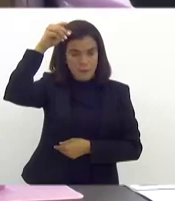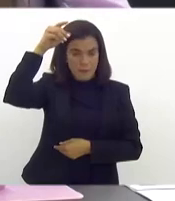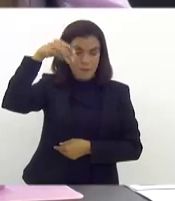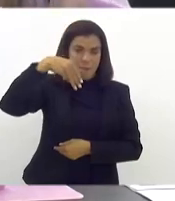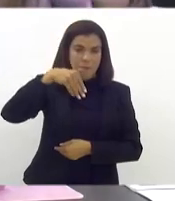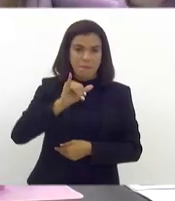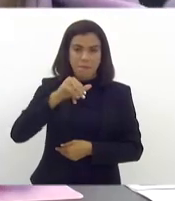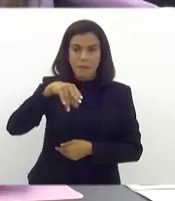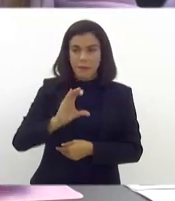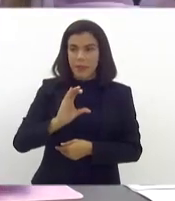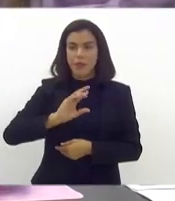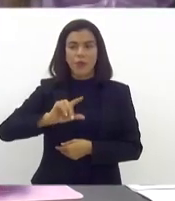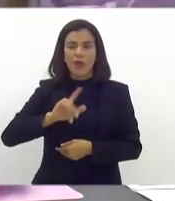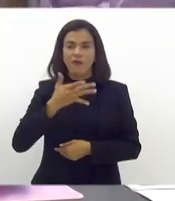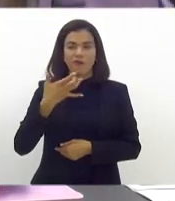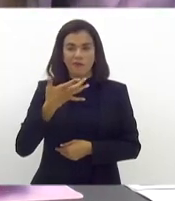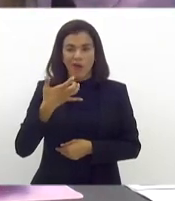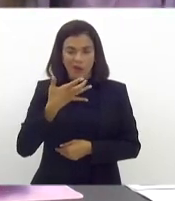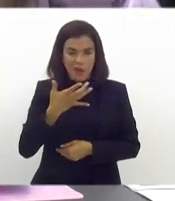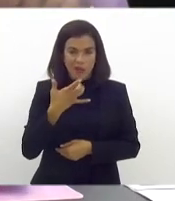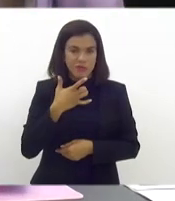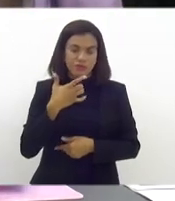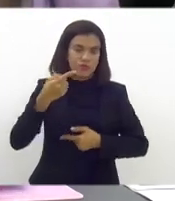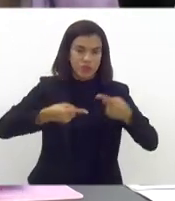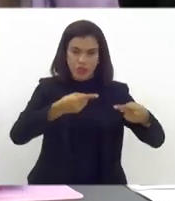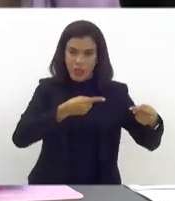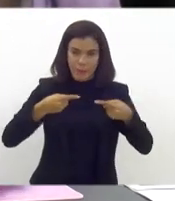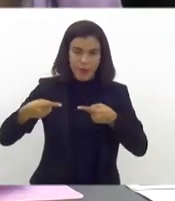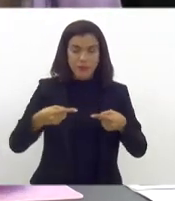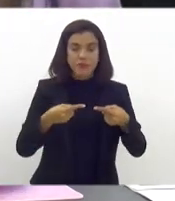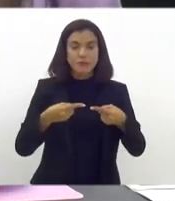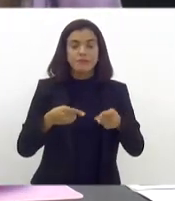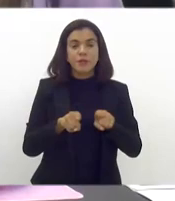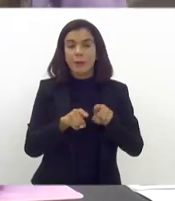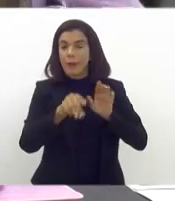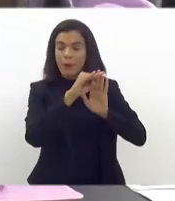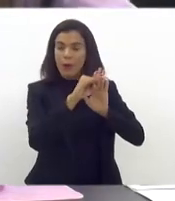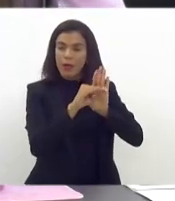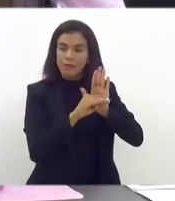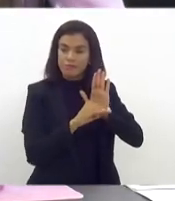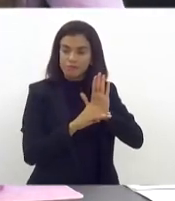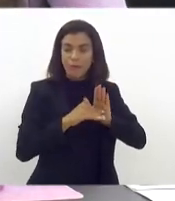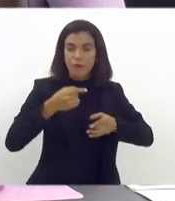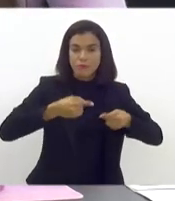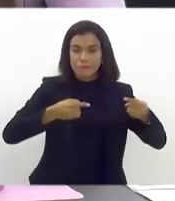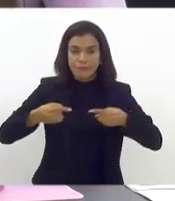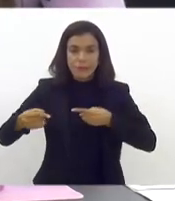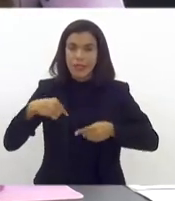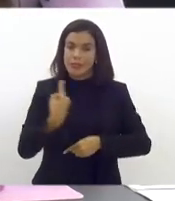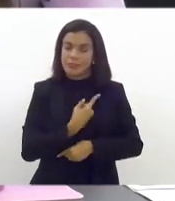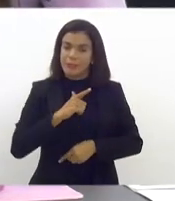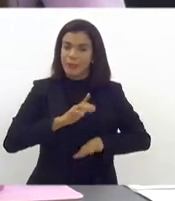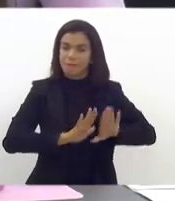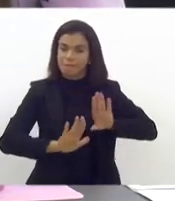difícil de se fazer. Não é fácil de se fazer esse debate. É uma pauta que nós temos todo o cuidado, o